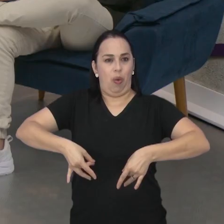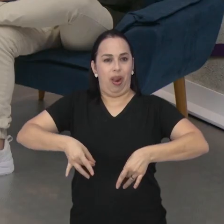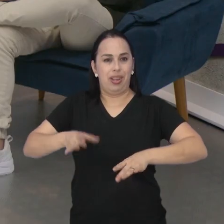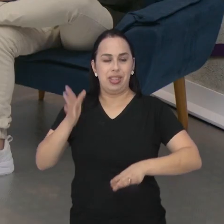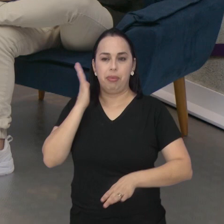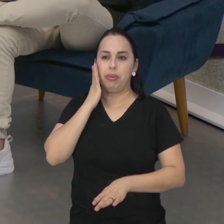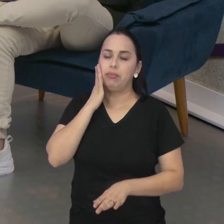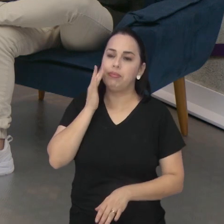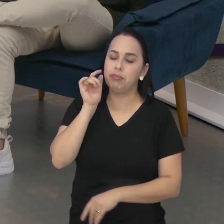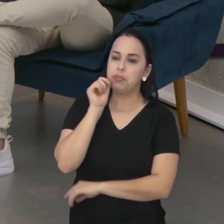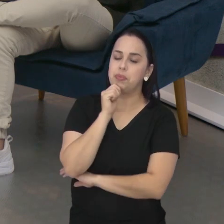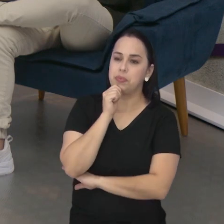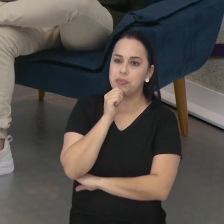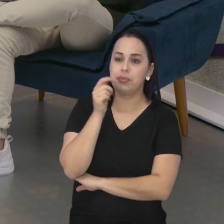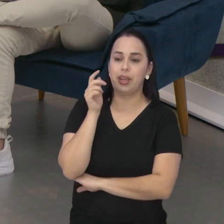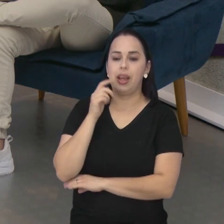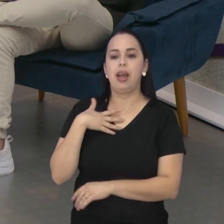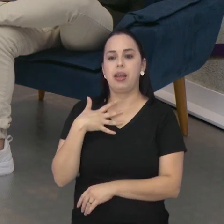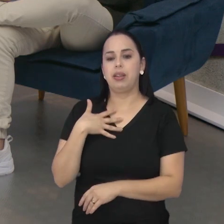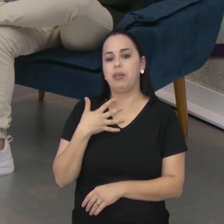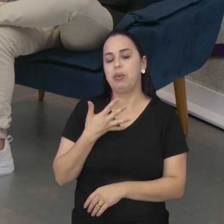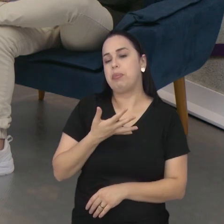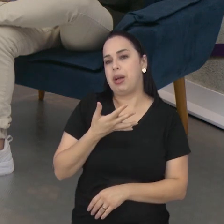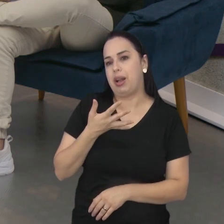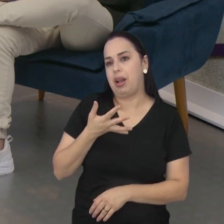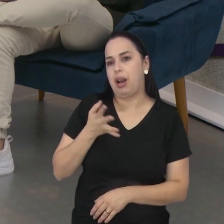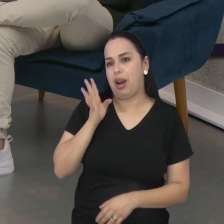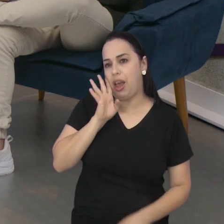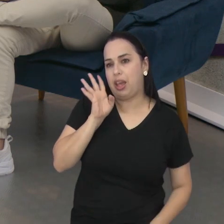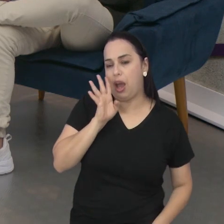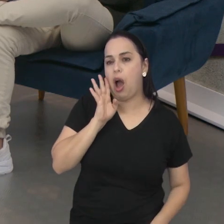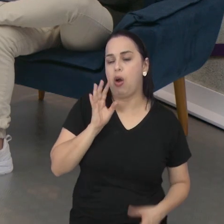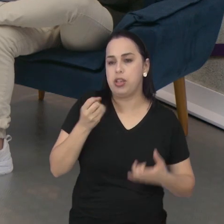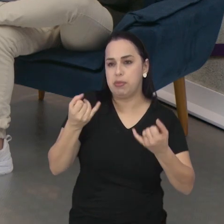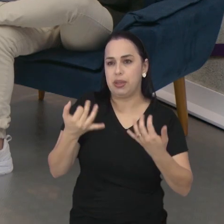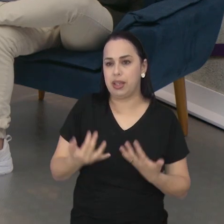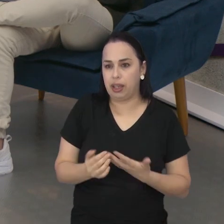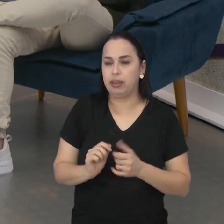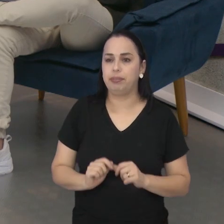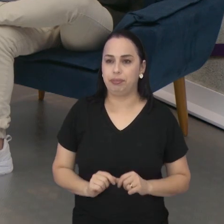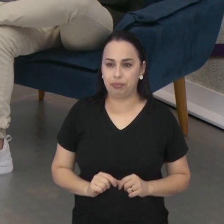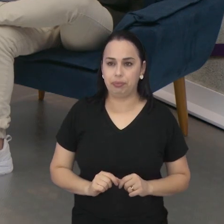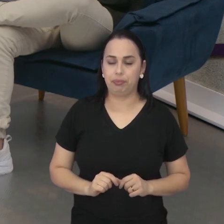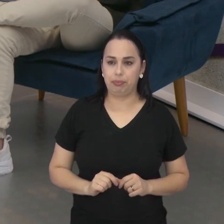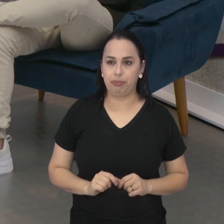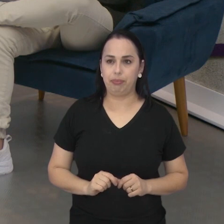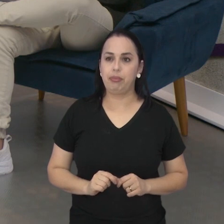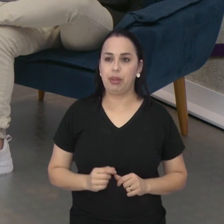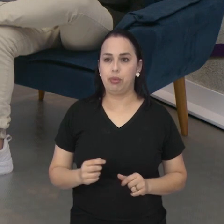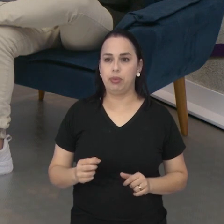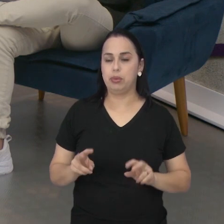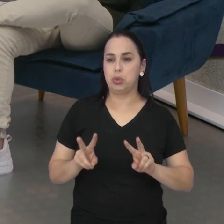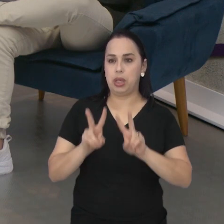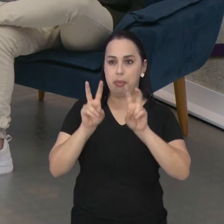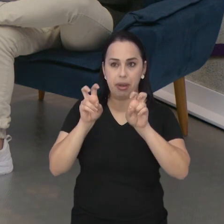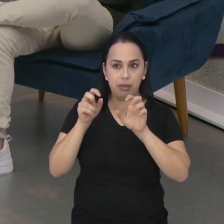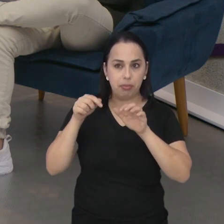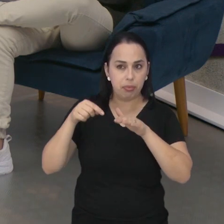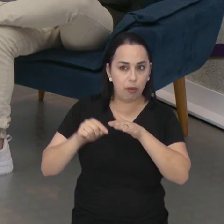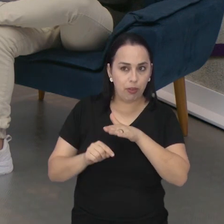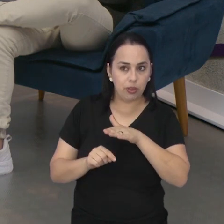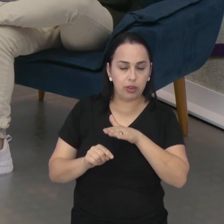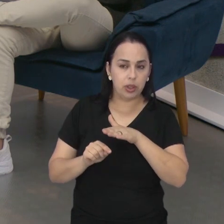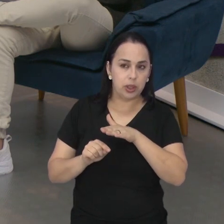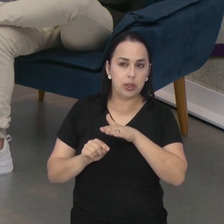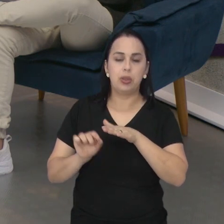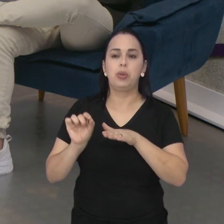Que é bem interessante. E eu acho até legal a gente tocar nesse ponto, né, aprofundar um pouco mais, porque é uma